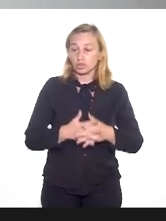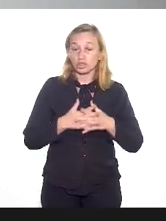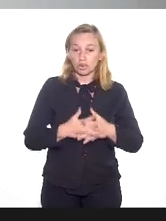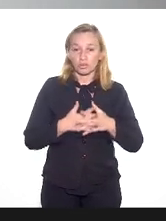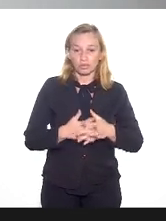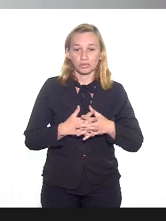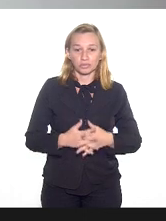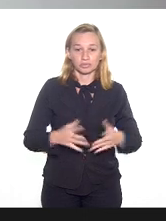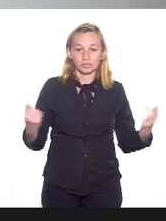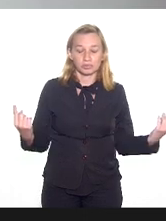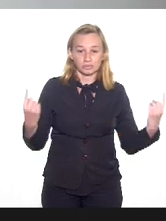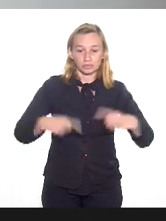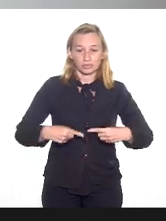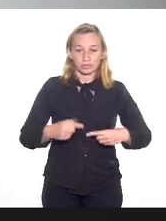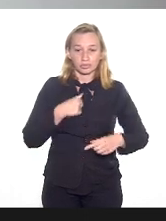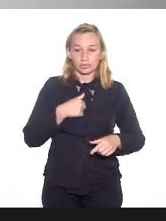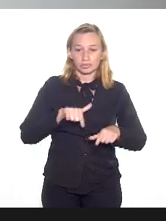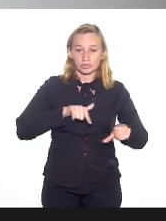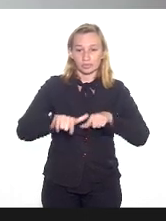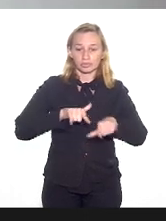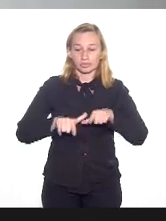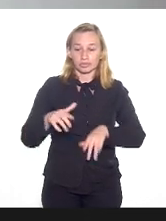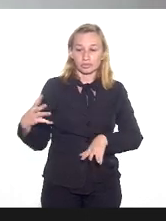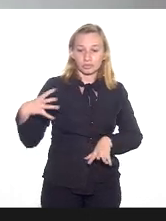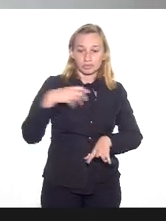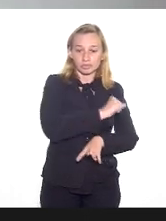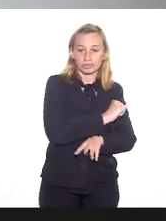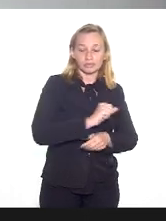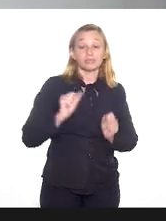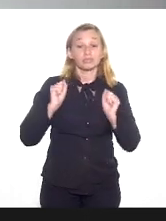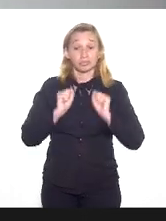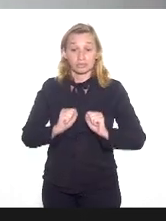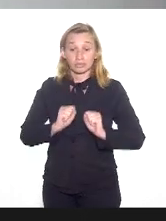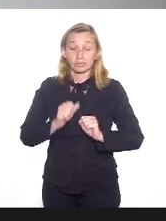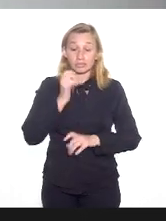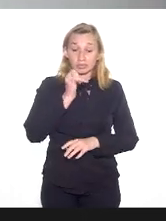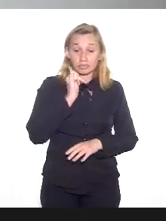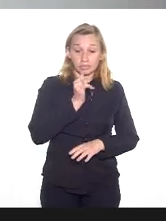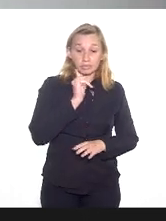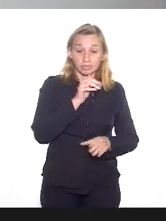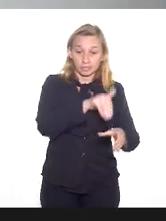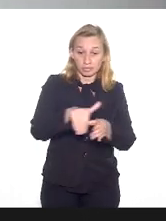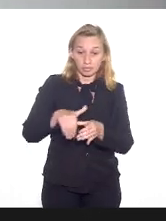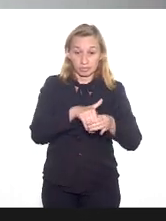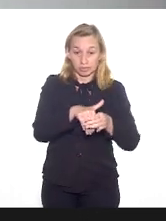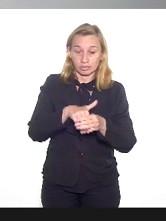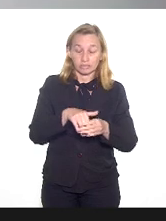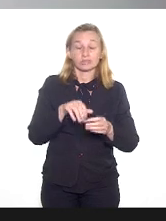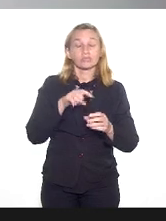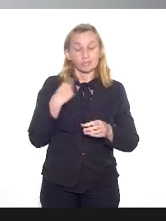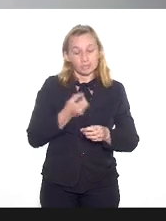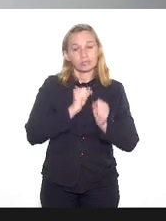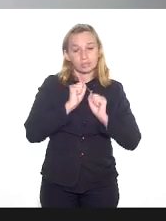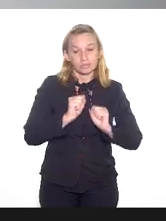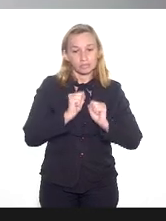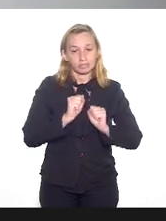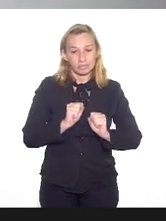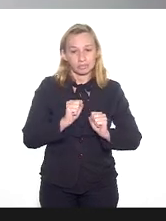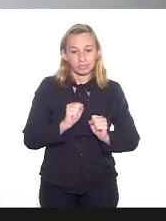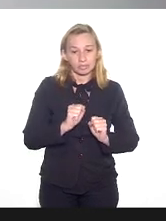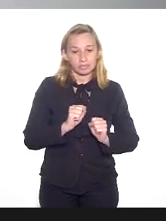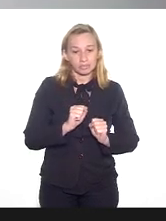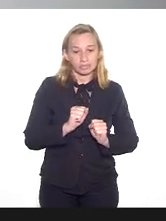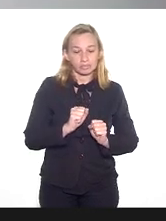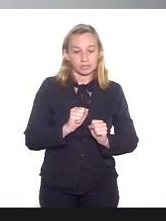desafios. Eu vou trabalhar para que o mais rápido possível o relatório seja votado e a gente possa